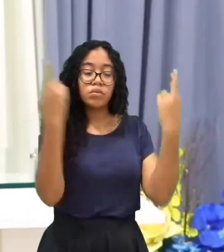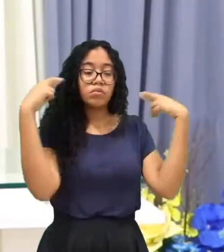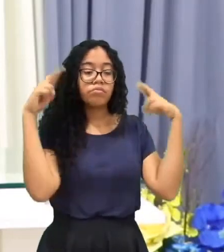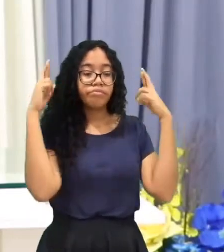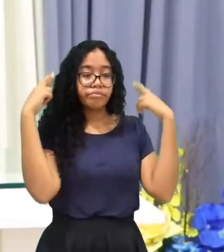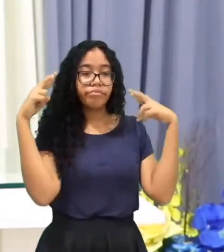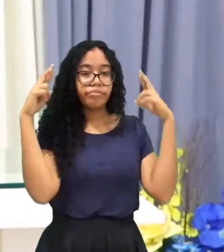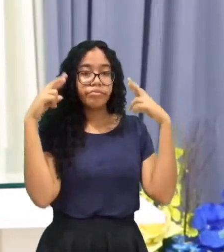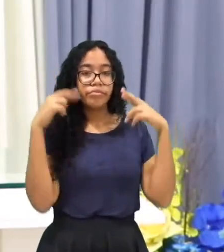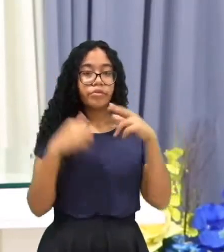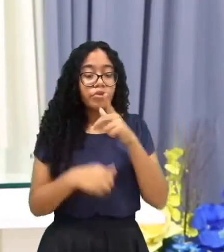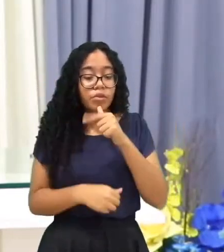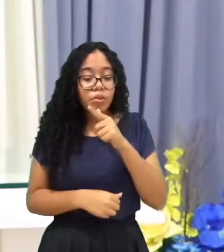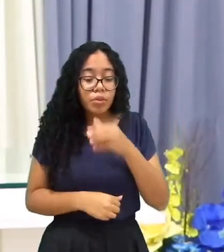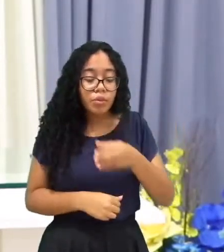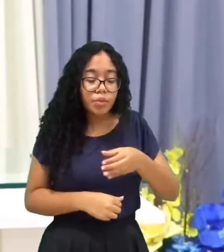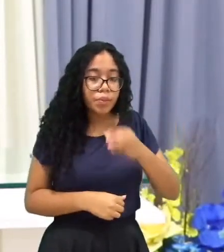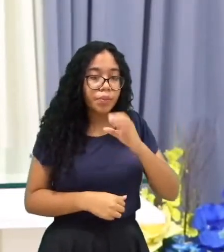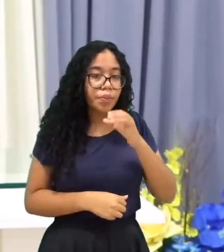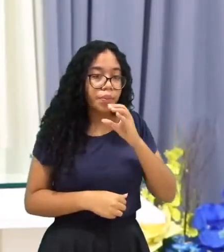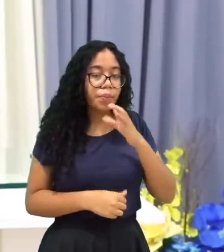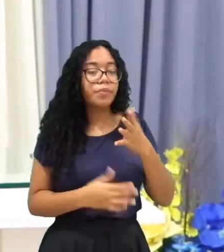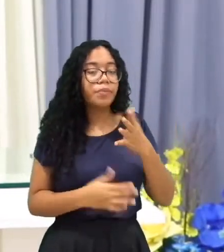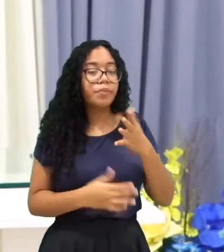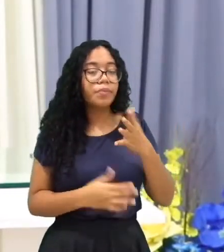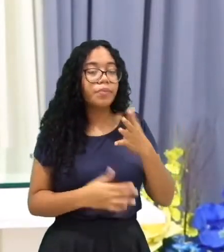vinha beber, e